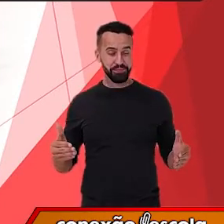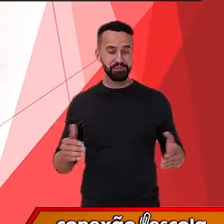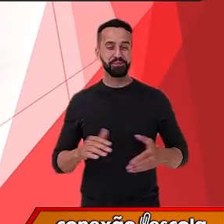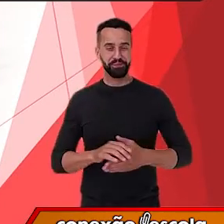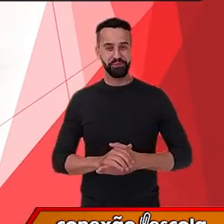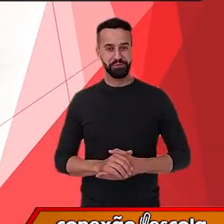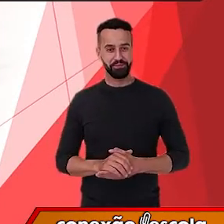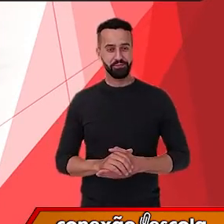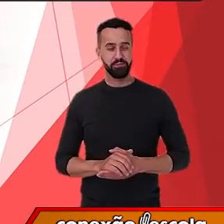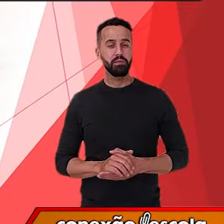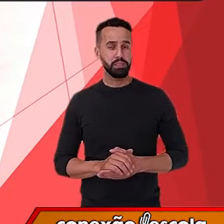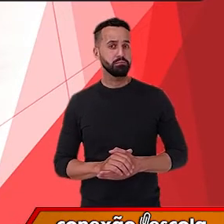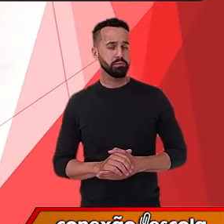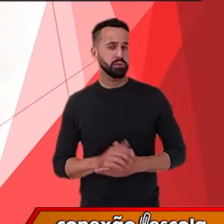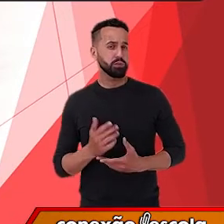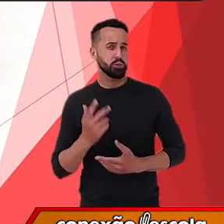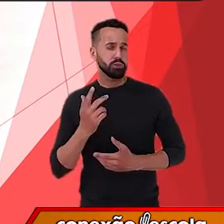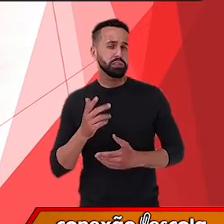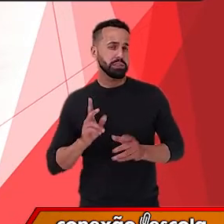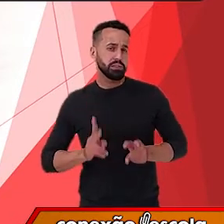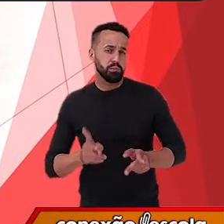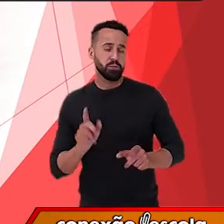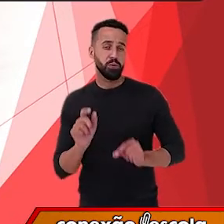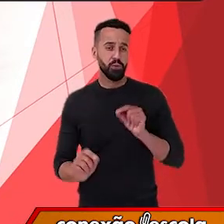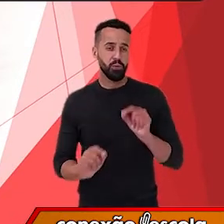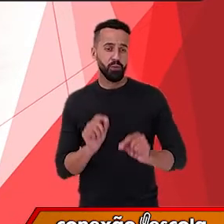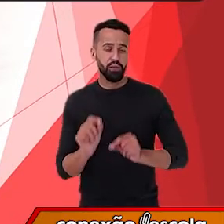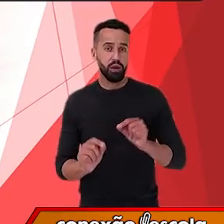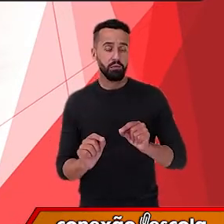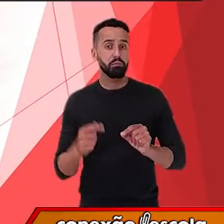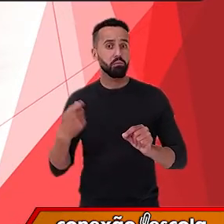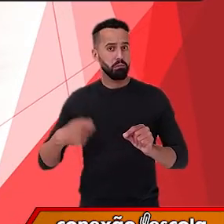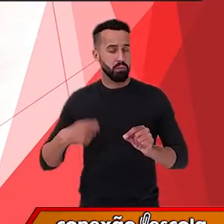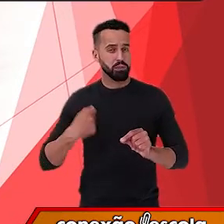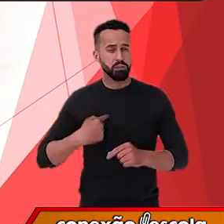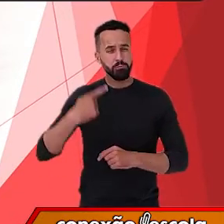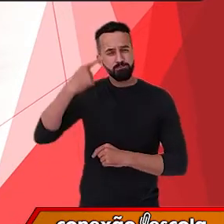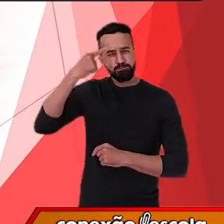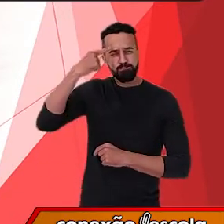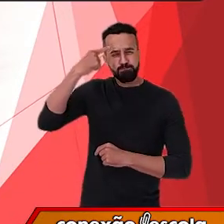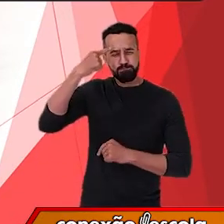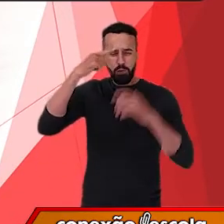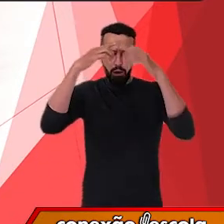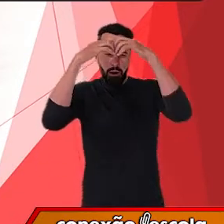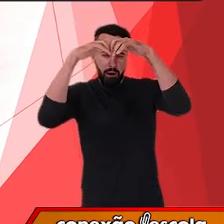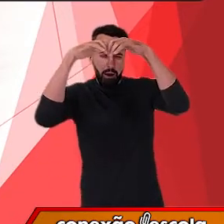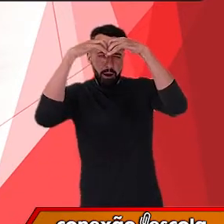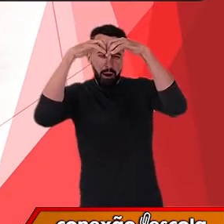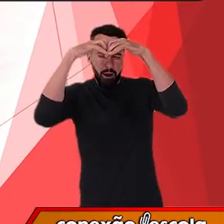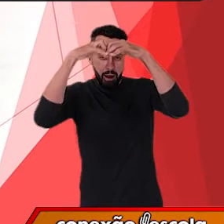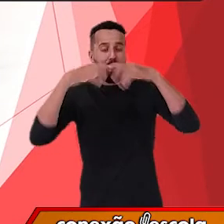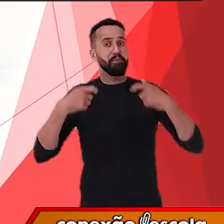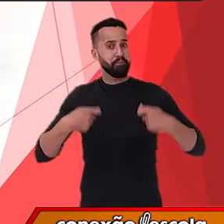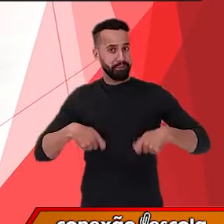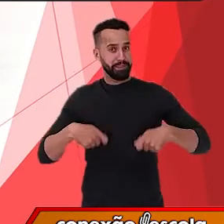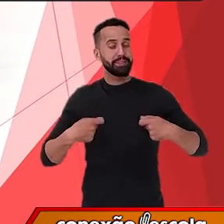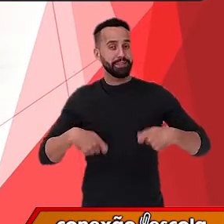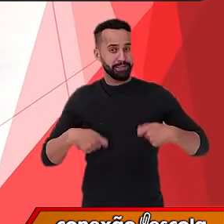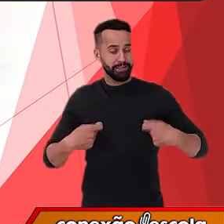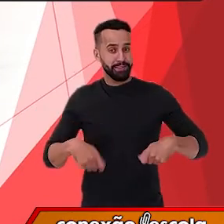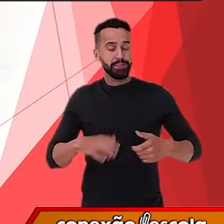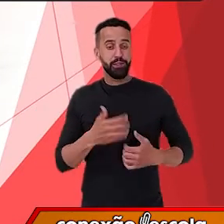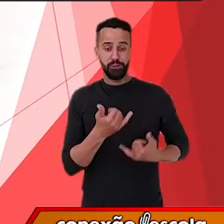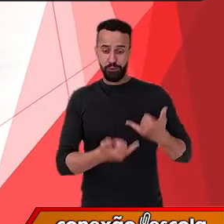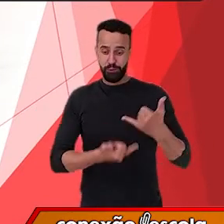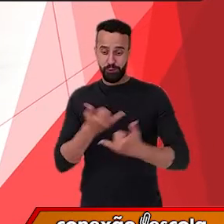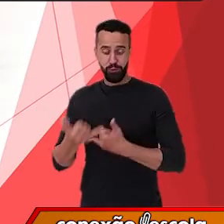o apelido, e que normalmente eles priorizam o raciocínio. A grande maioria dos jogos de